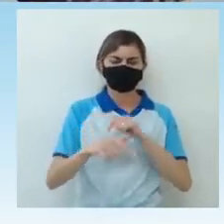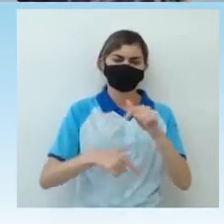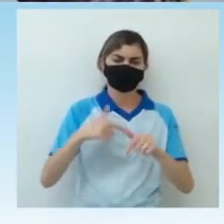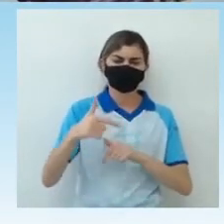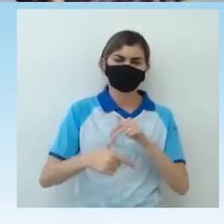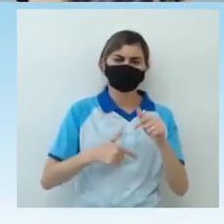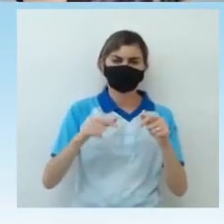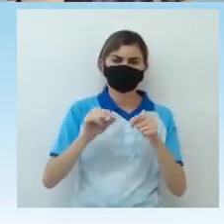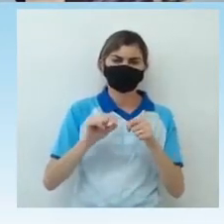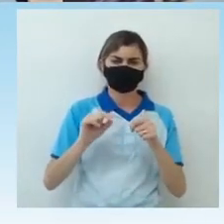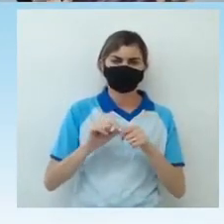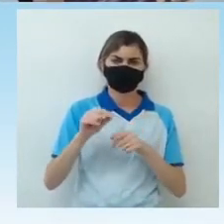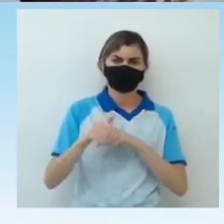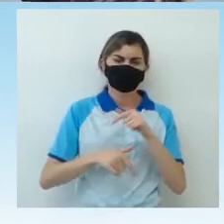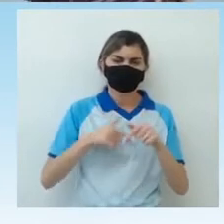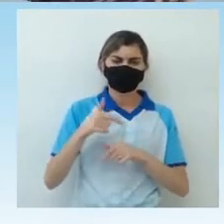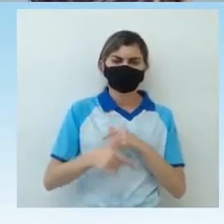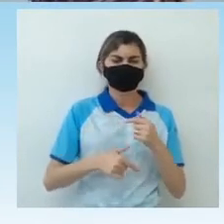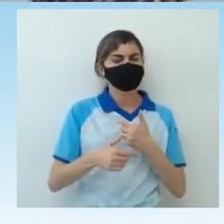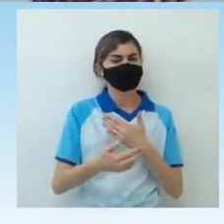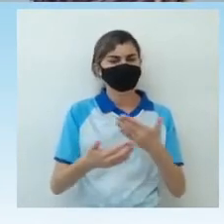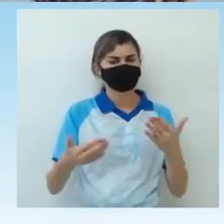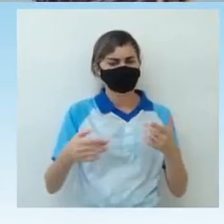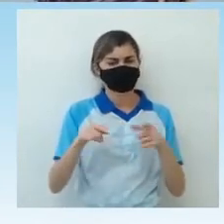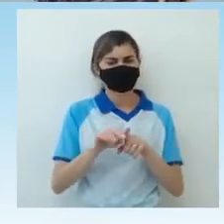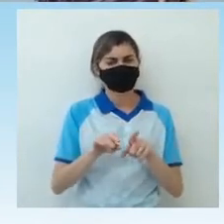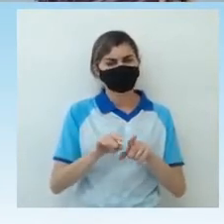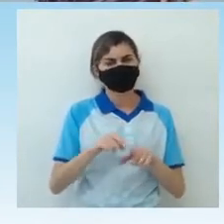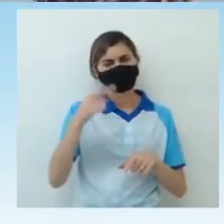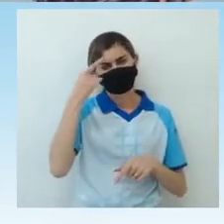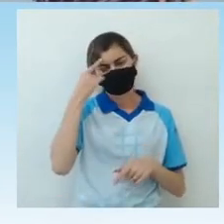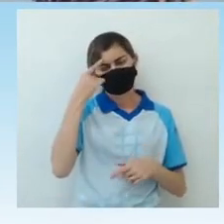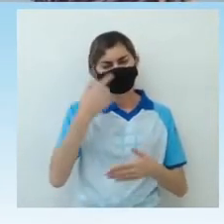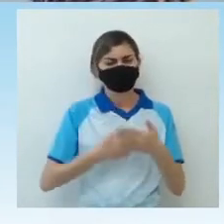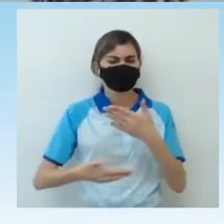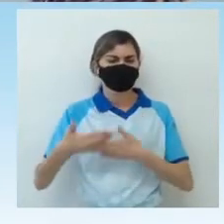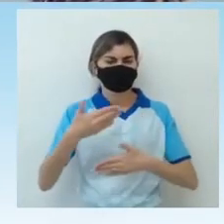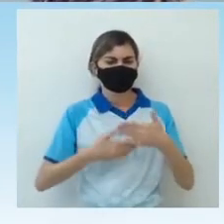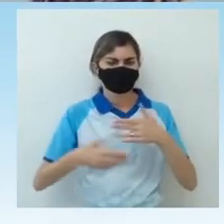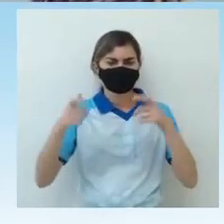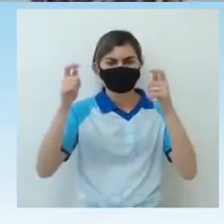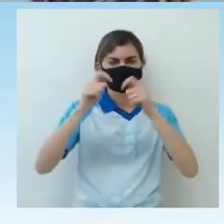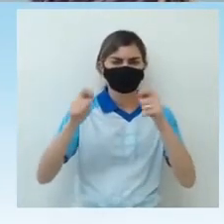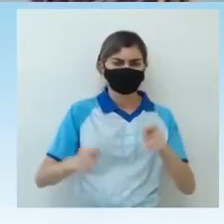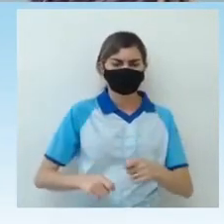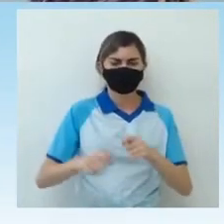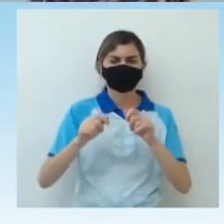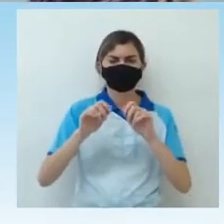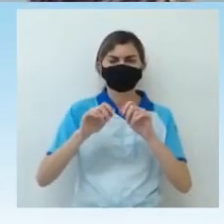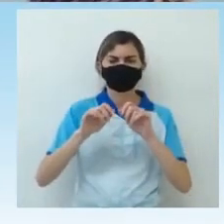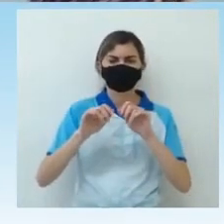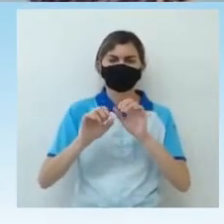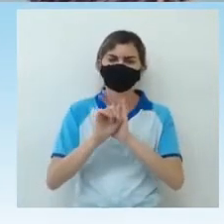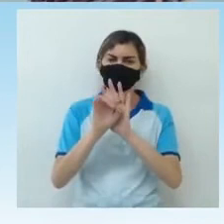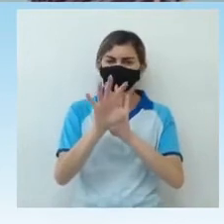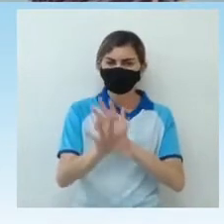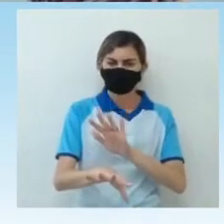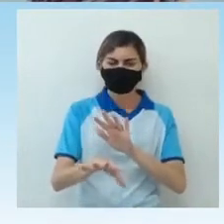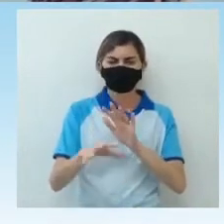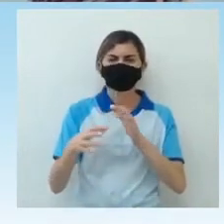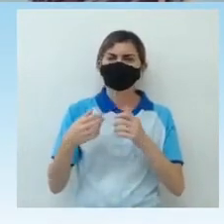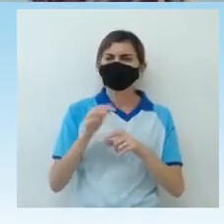como para fazer o trabalho. Então também pode ser pensada a relação entre arte e mídia na ação coletiva,